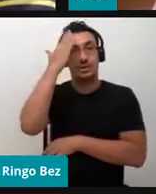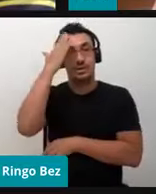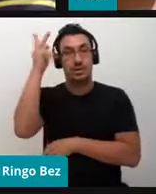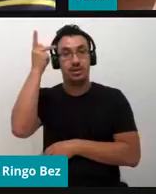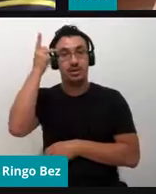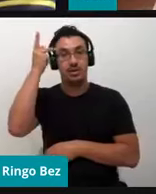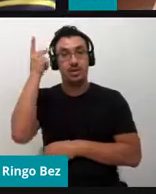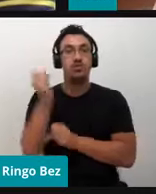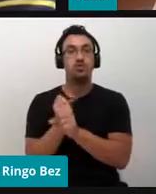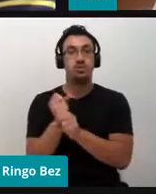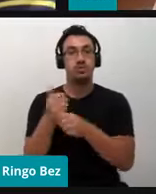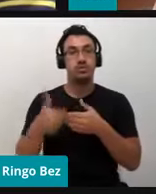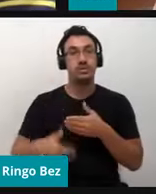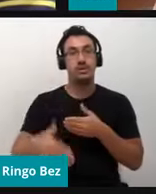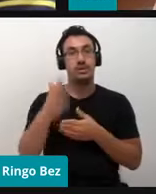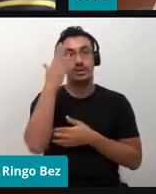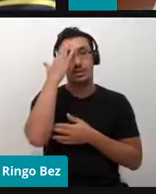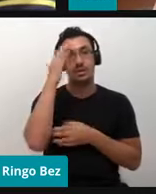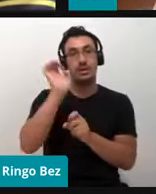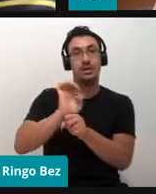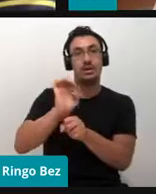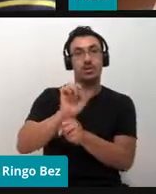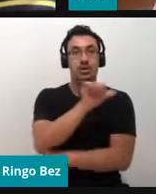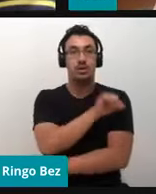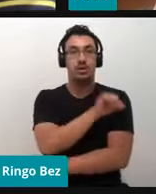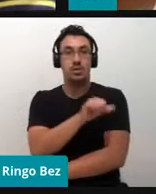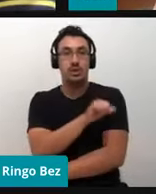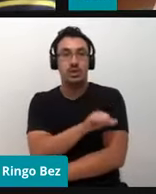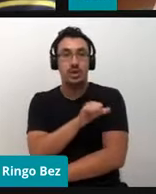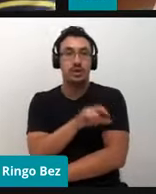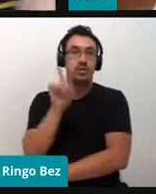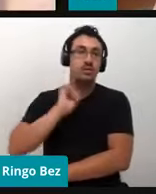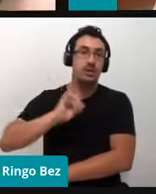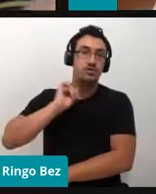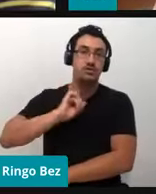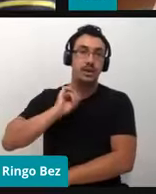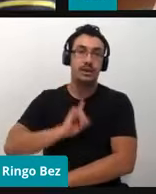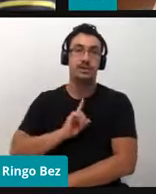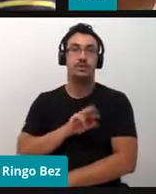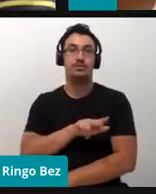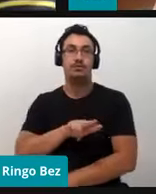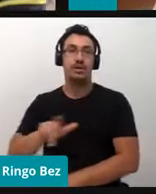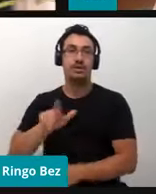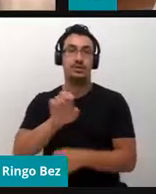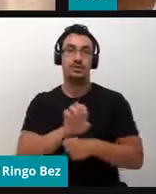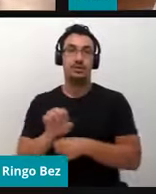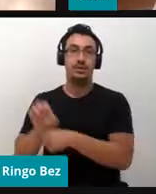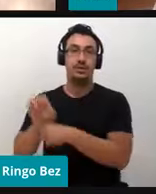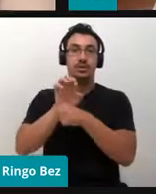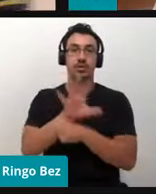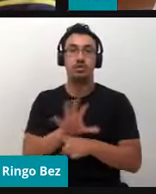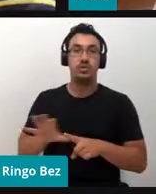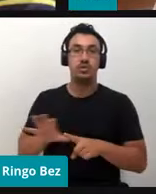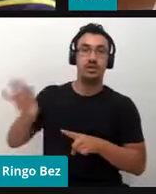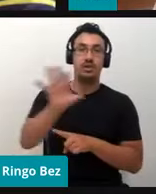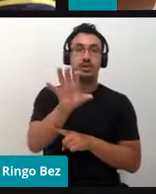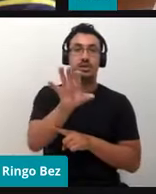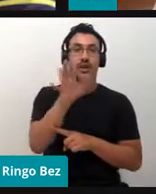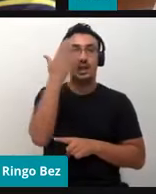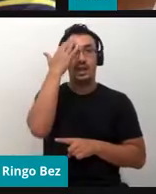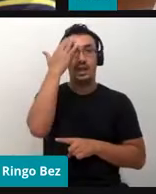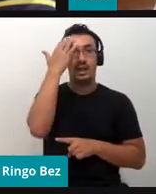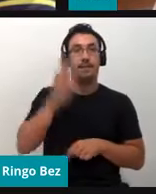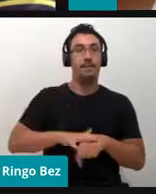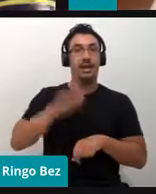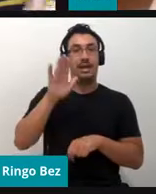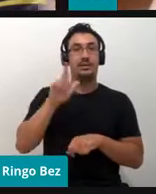perdurou, né? No estado do Rio de Janeiro, no estado de Minas Gerais, vários estados da região sudeste, que são as regiões mais